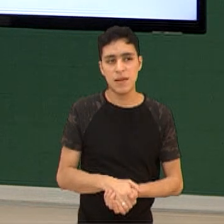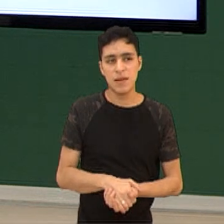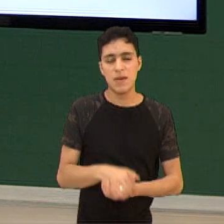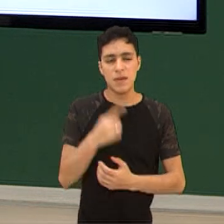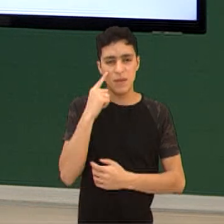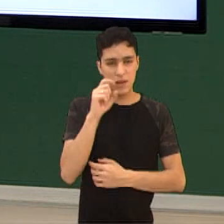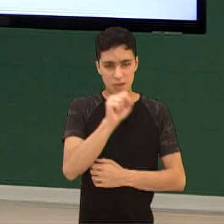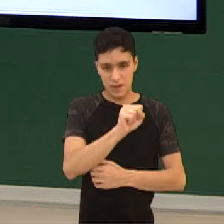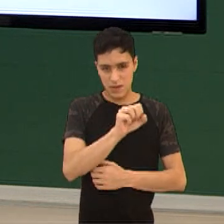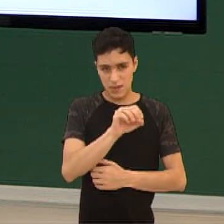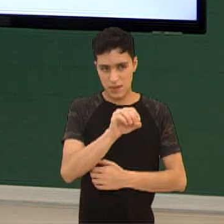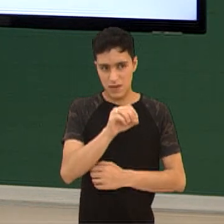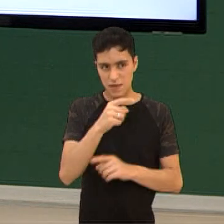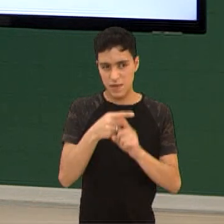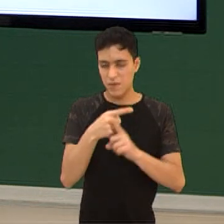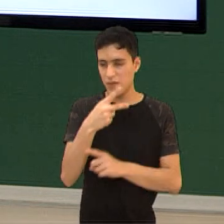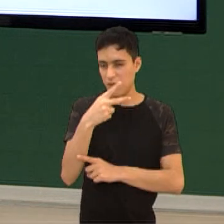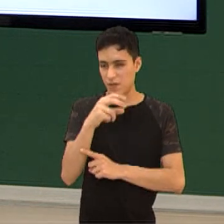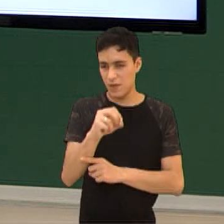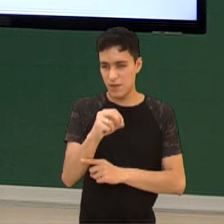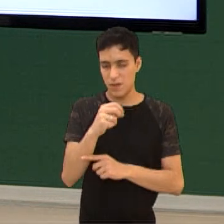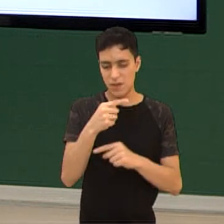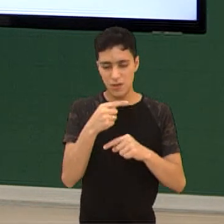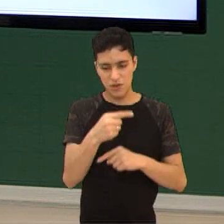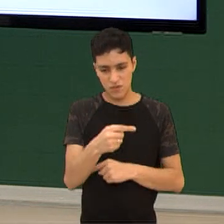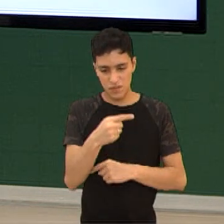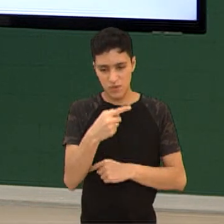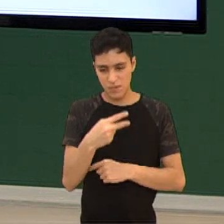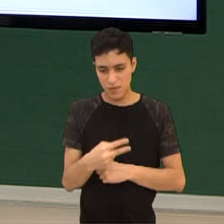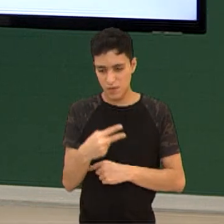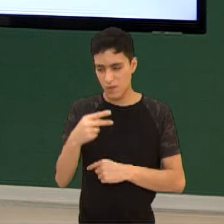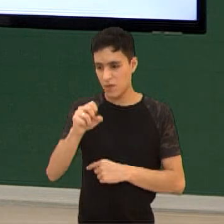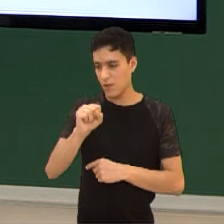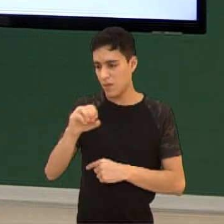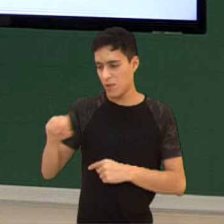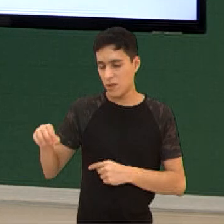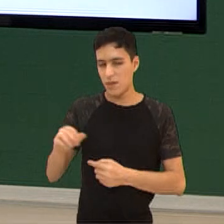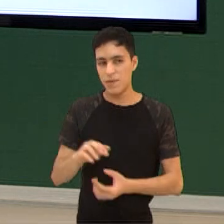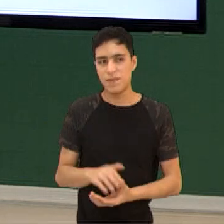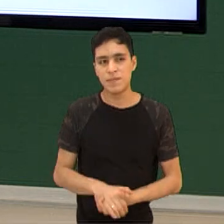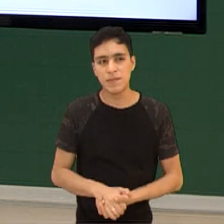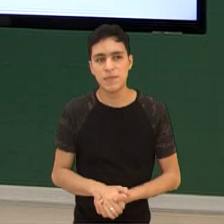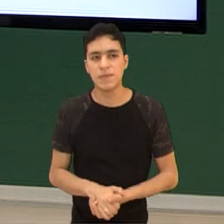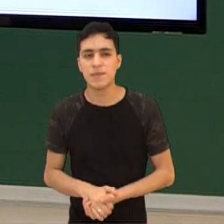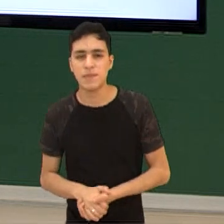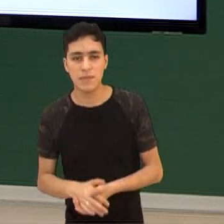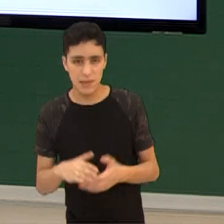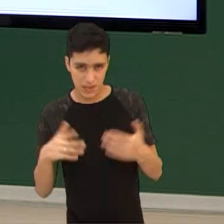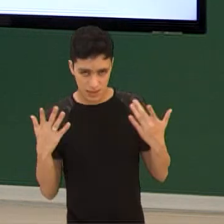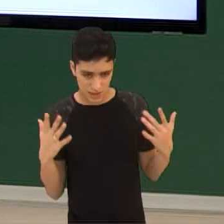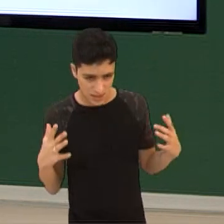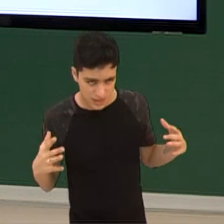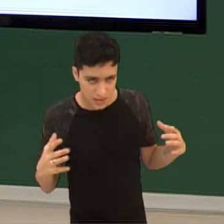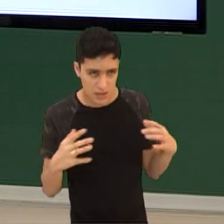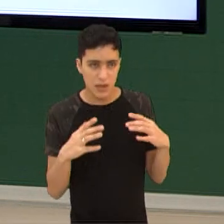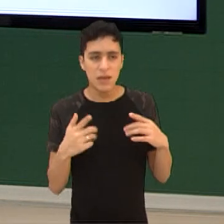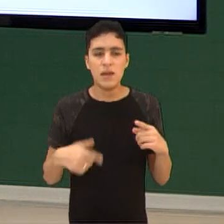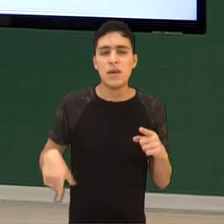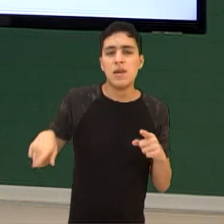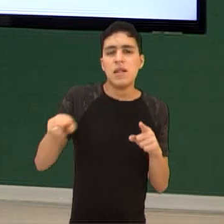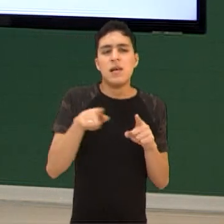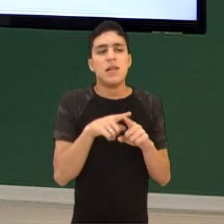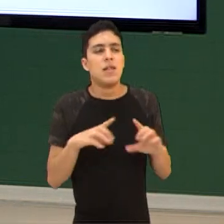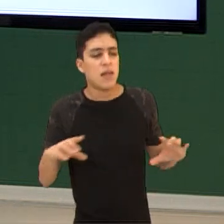aqui, 80, vezes 20, divide por 2, 800. Então, a soma, volta,